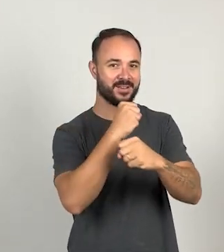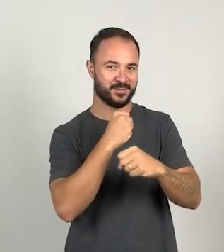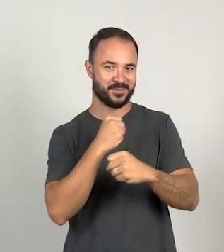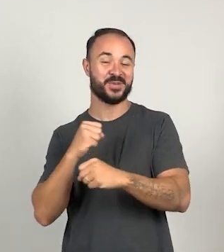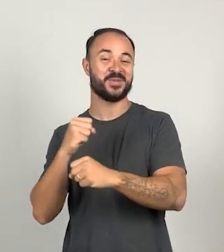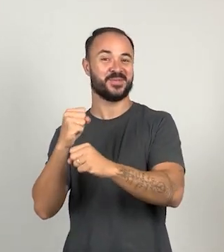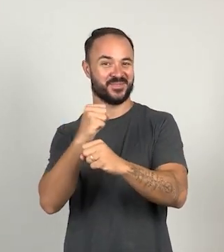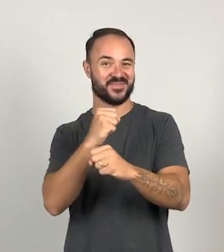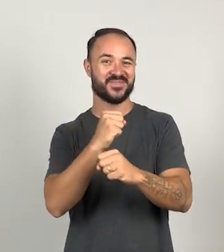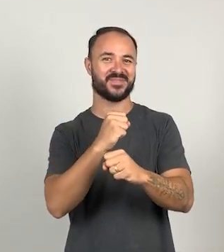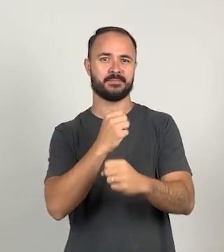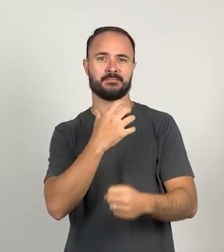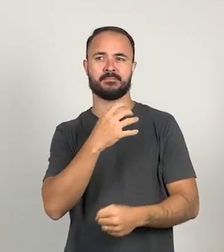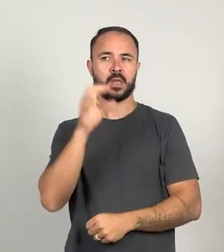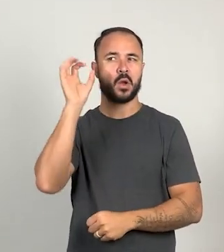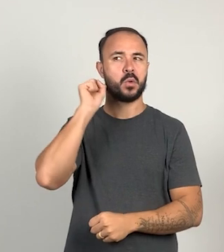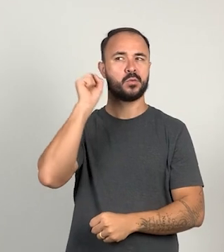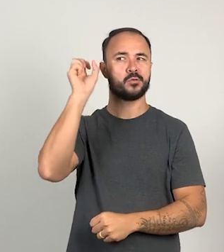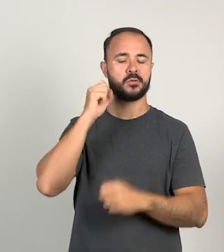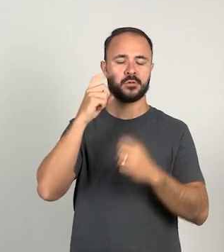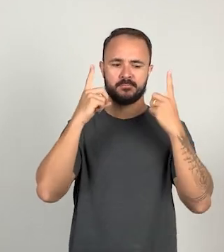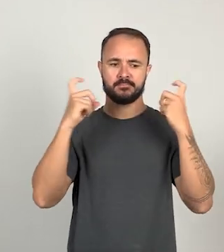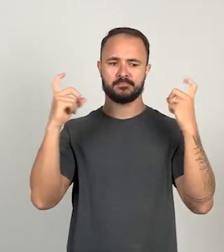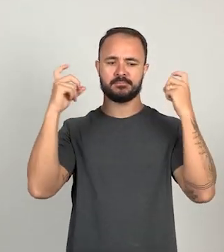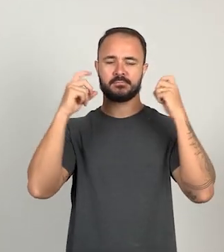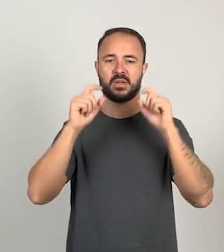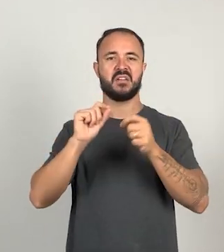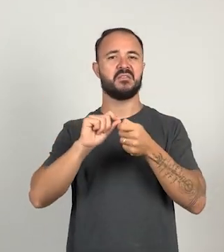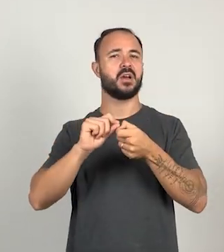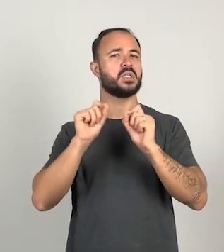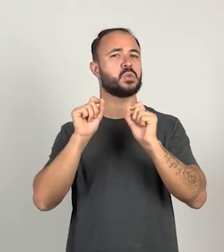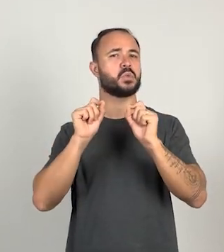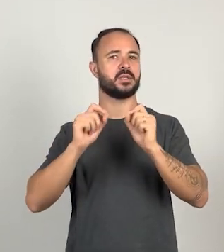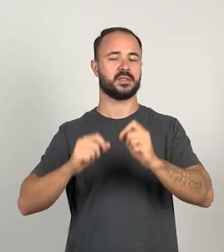vassoura. Que som que a vassoura faz?